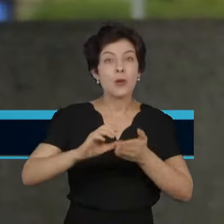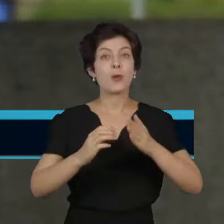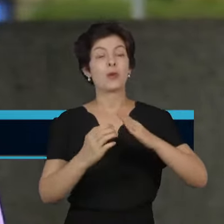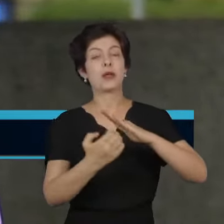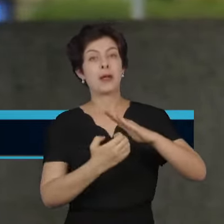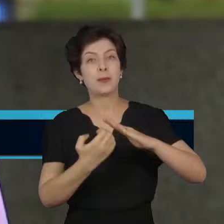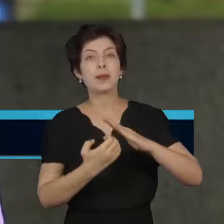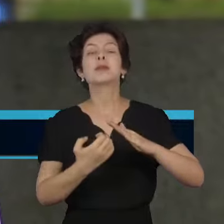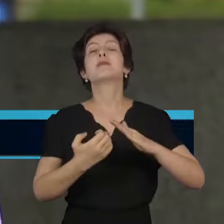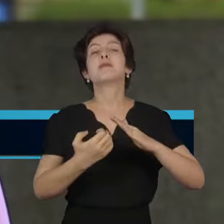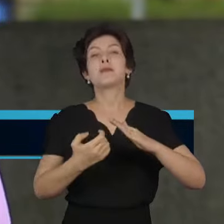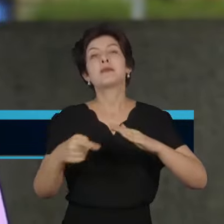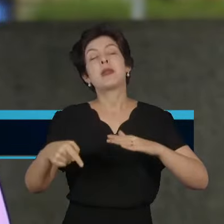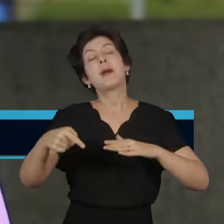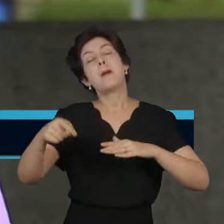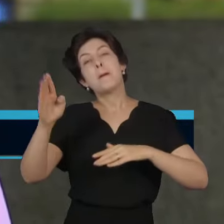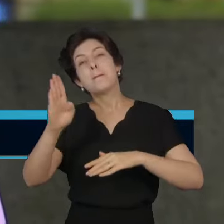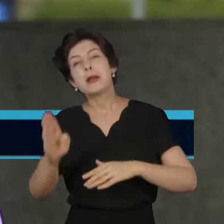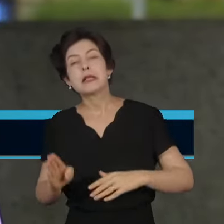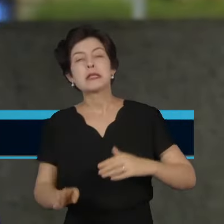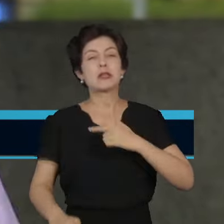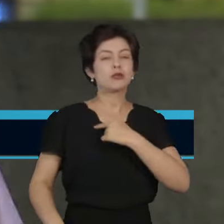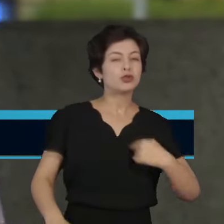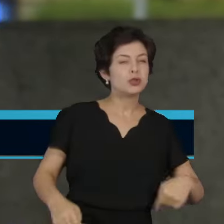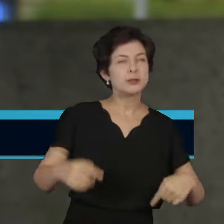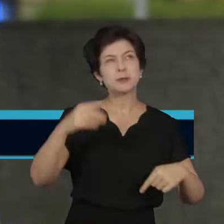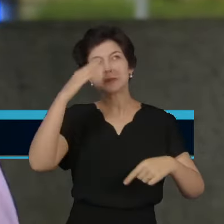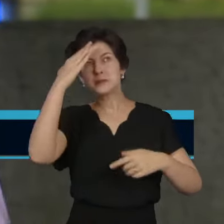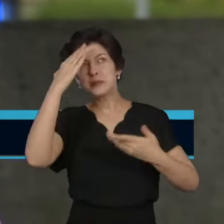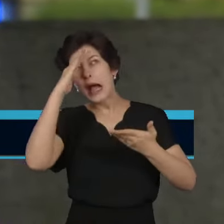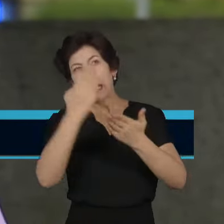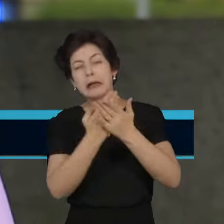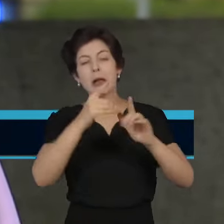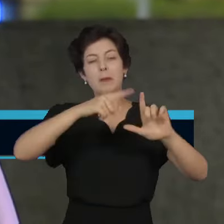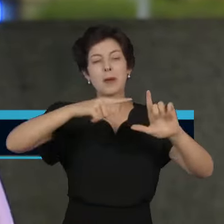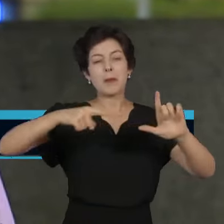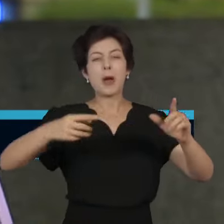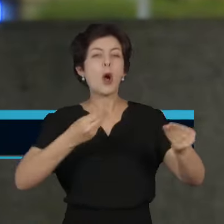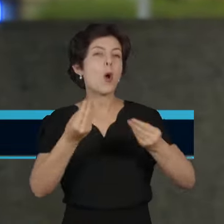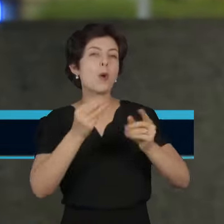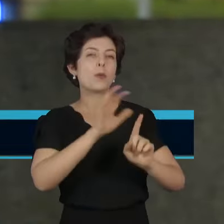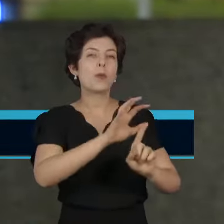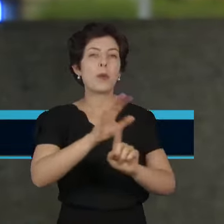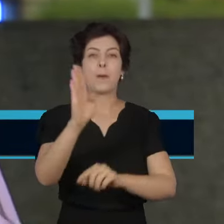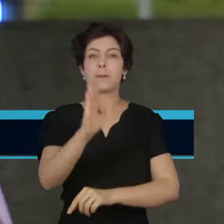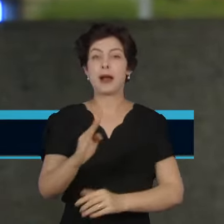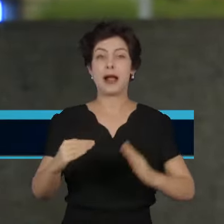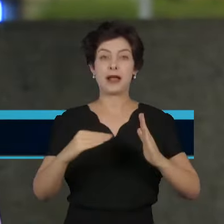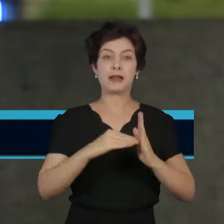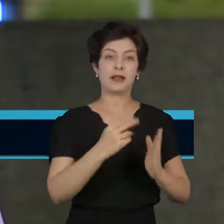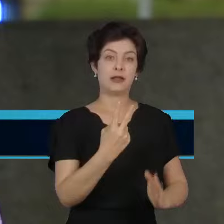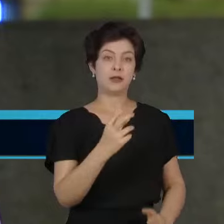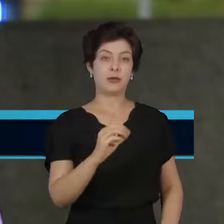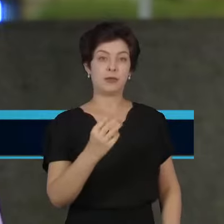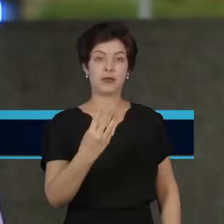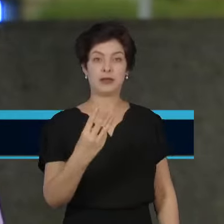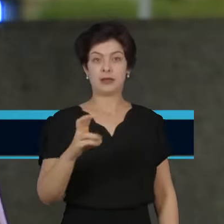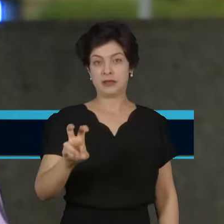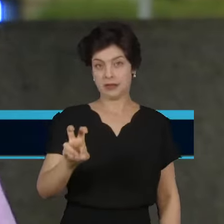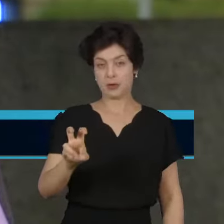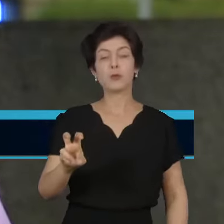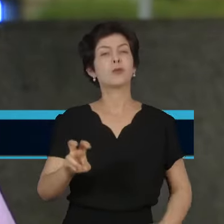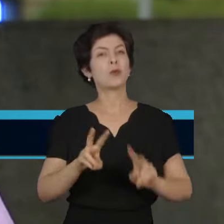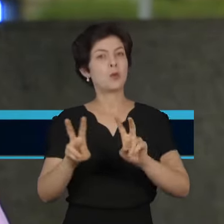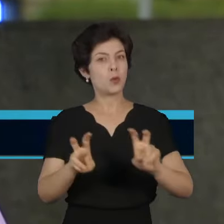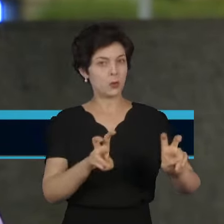Brasil China fez projeções sobre como o acordo pode afetar a economia do Brasil até 2035. O